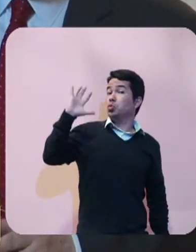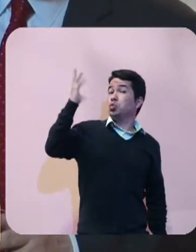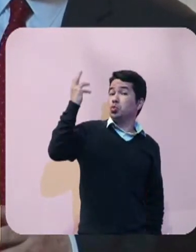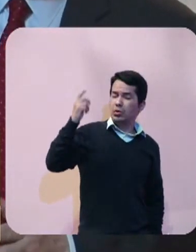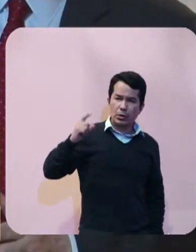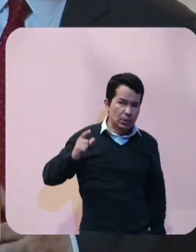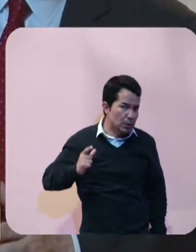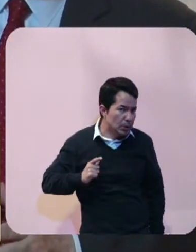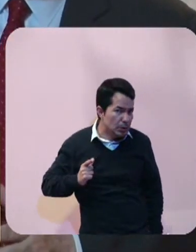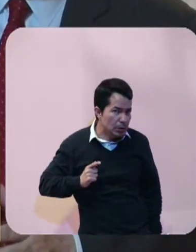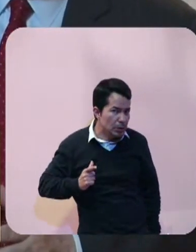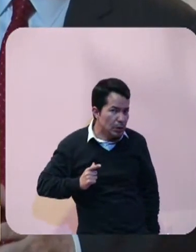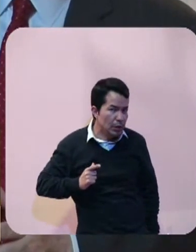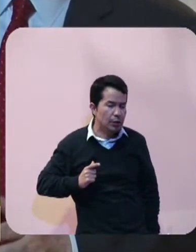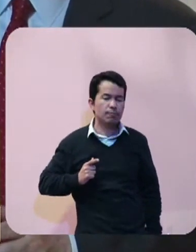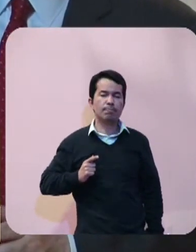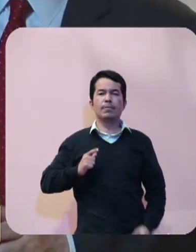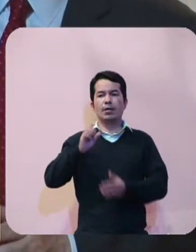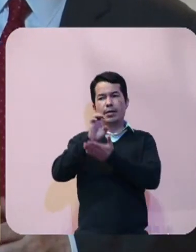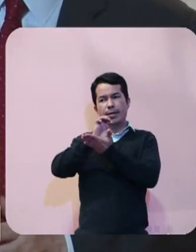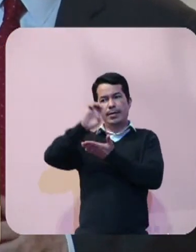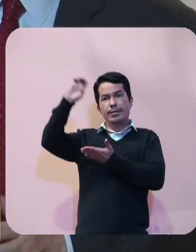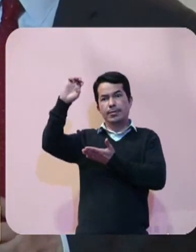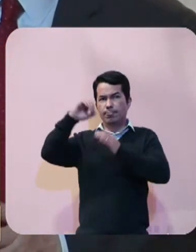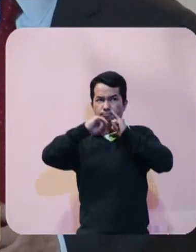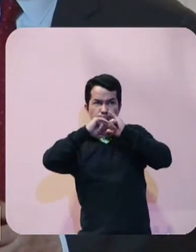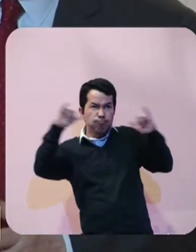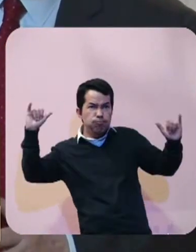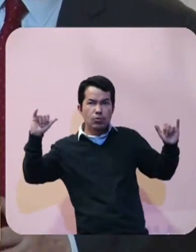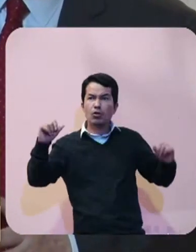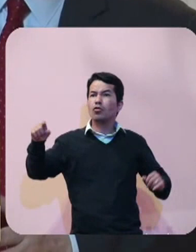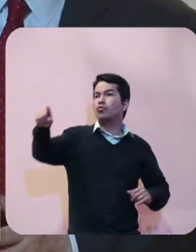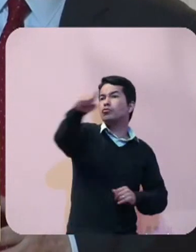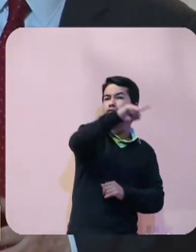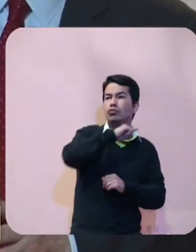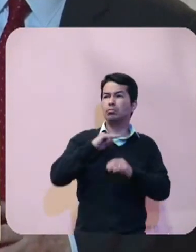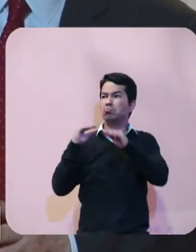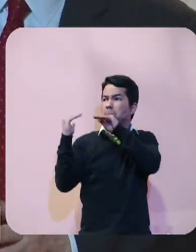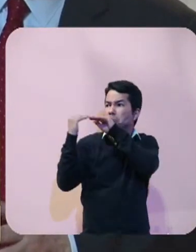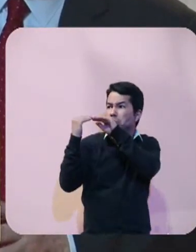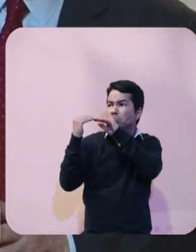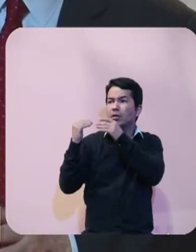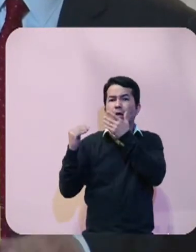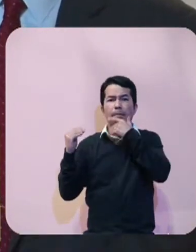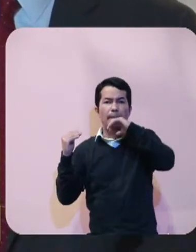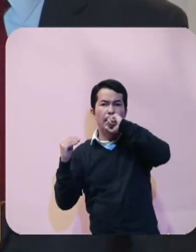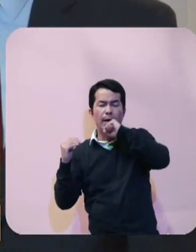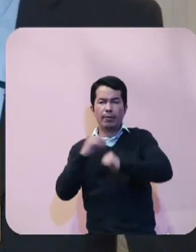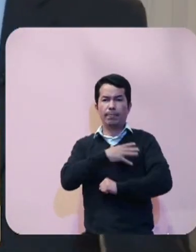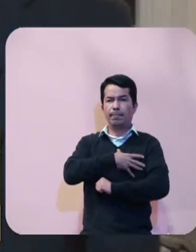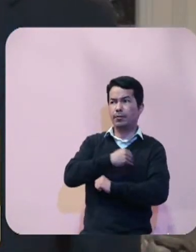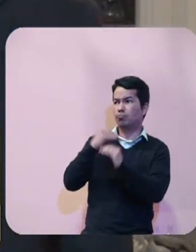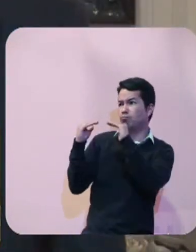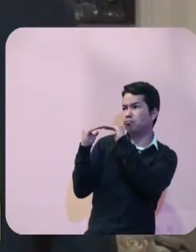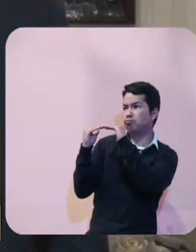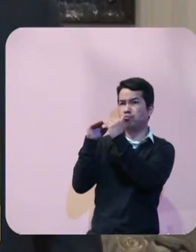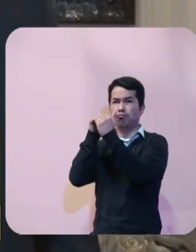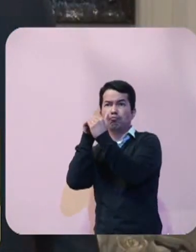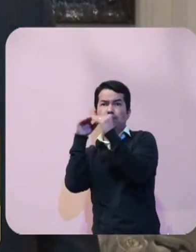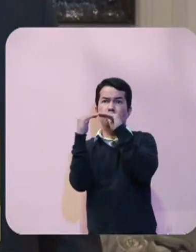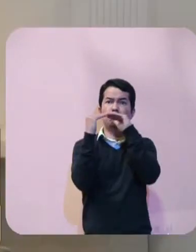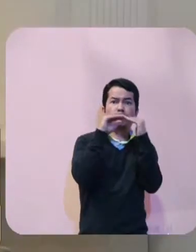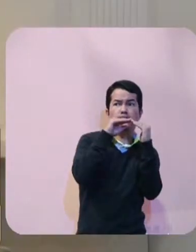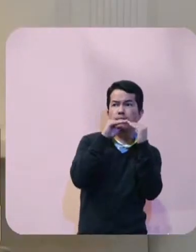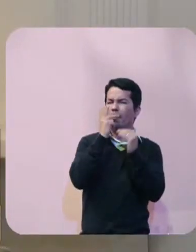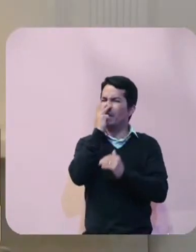dos pais aos filhos, e o coração dos filhos a seus pais, para que eu não venha e fira a terra com